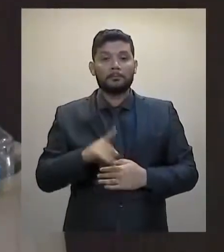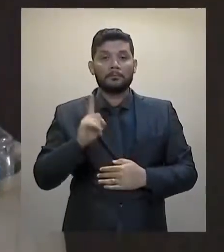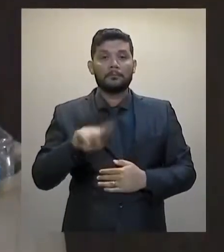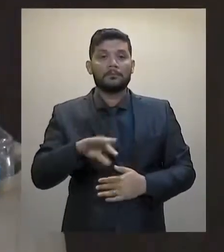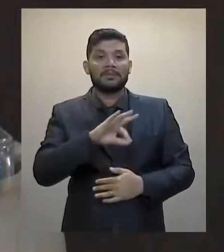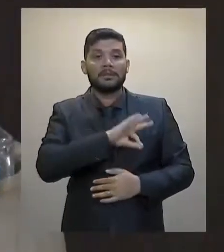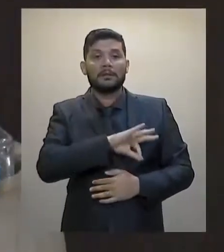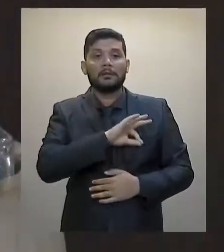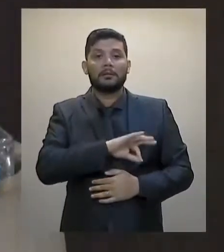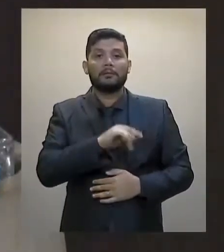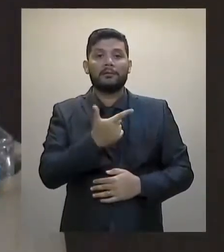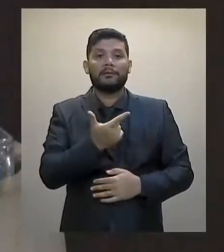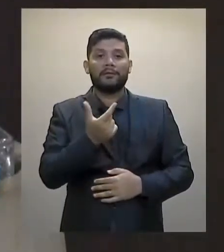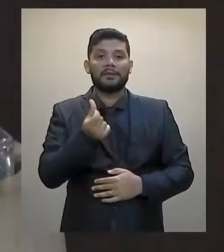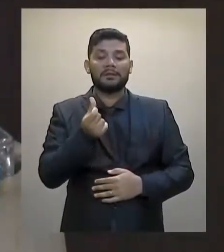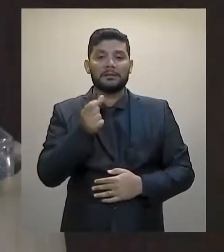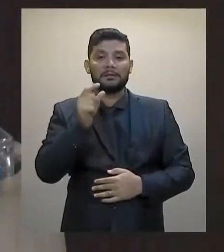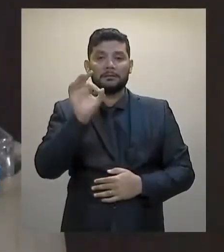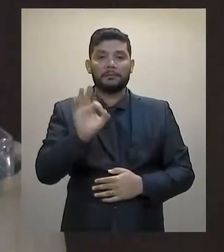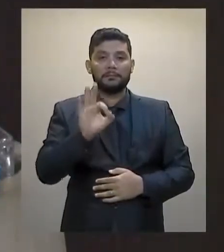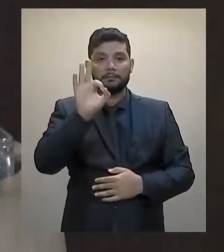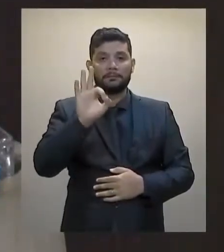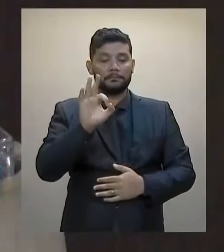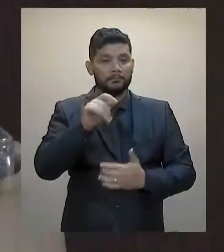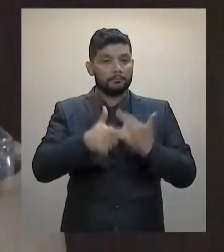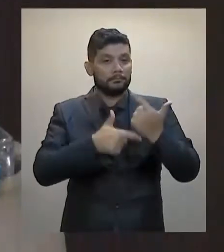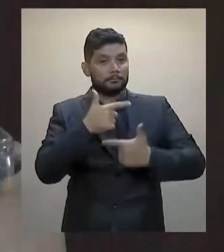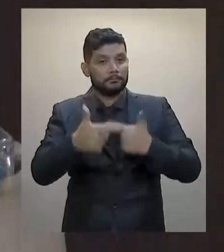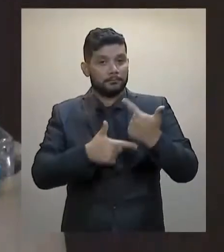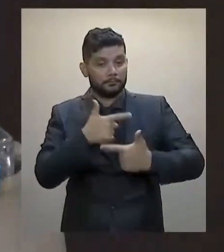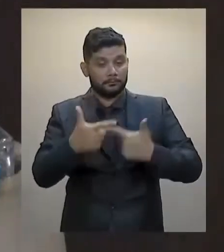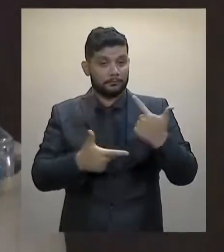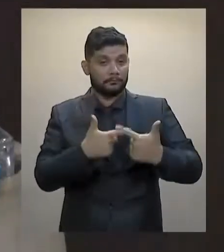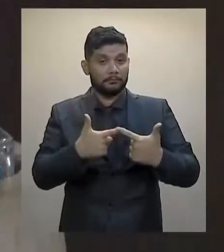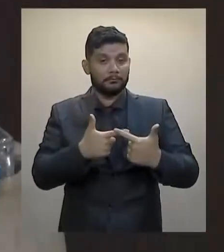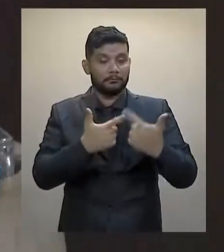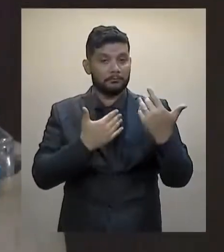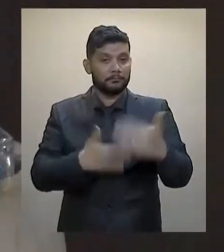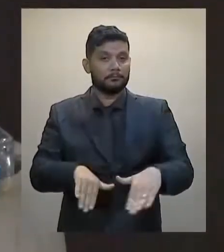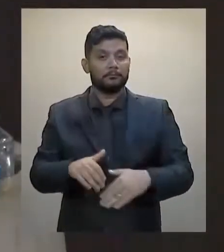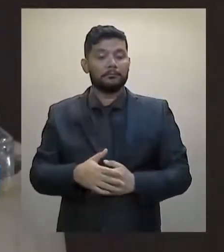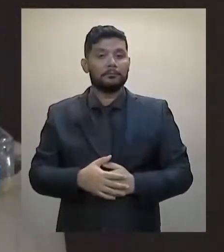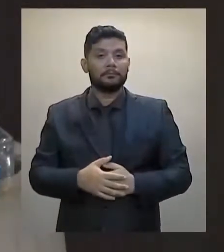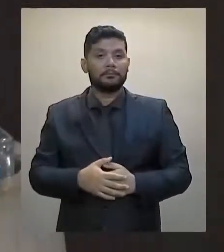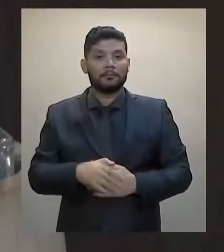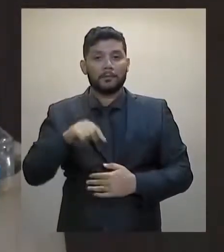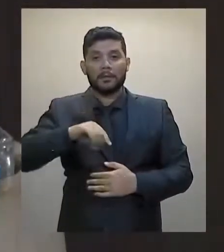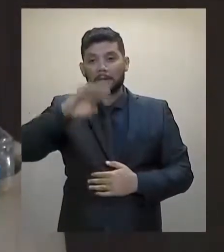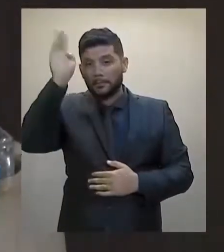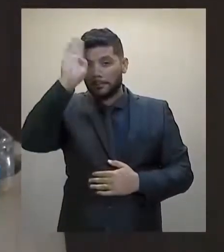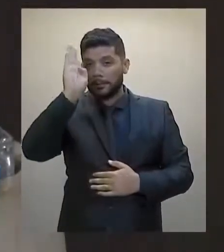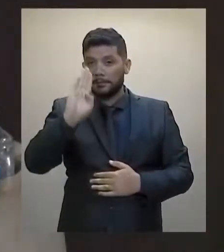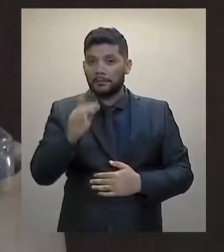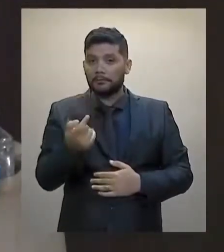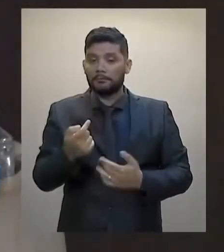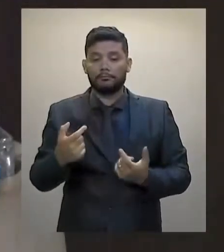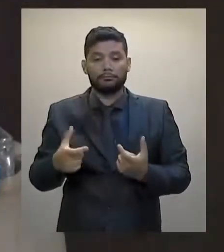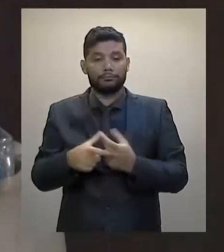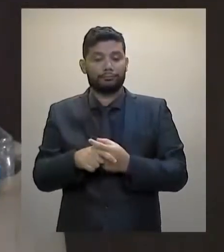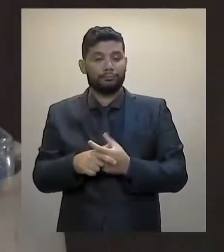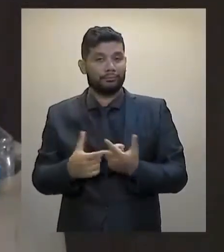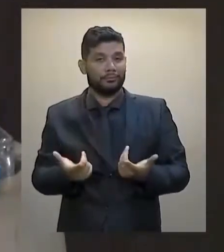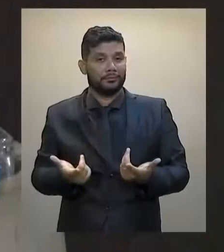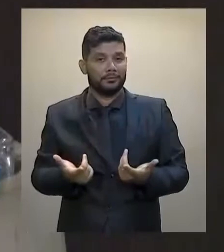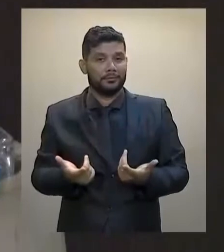menos 26% da força de trabalho ser força de trabalho pública. O Brasil tem menos servidor público. O Brasil inteiro